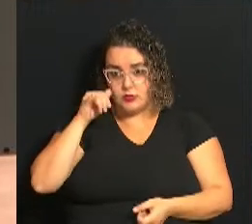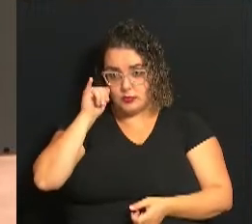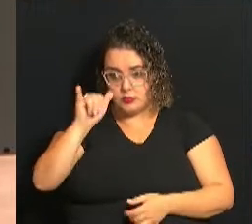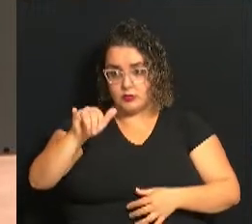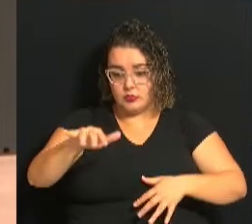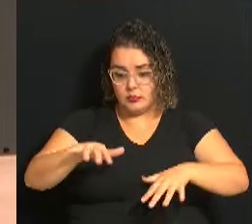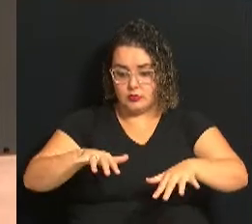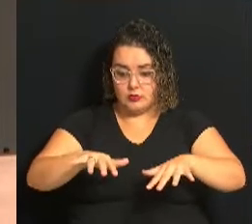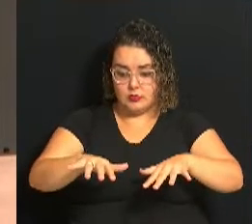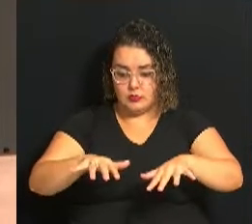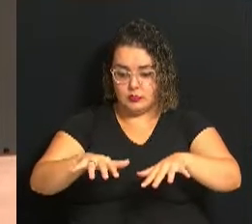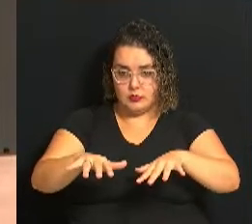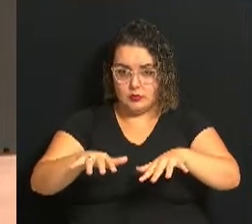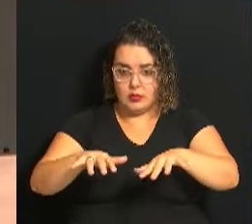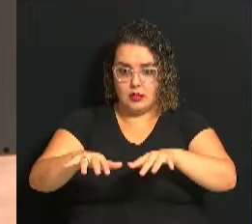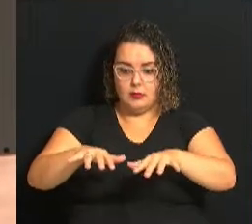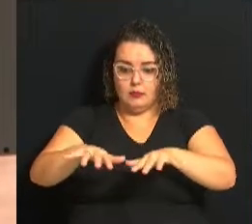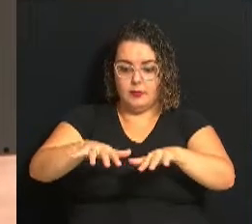de terra e outras